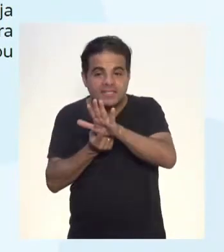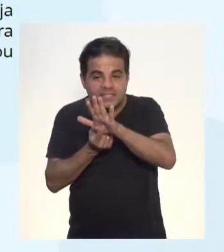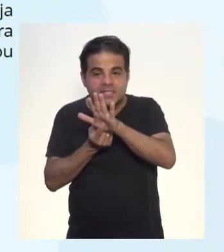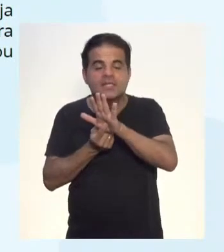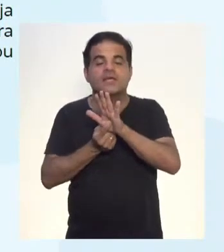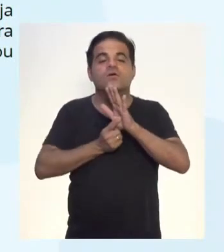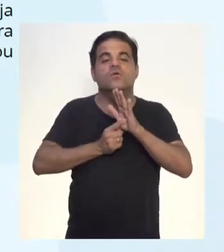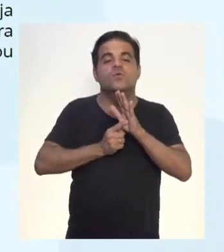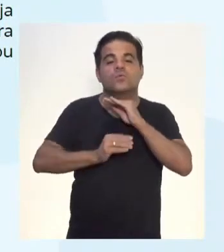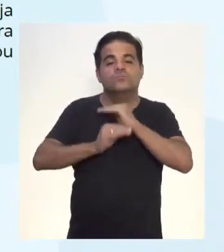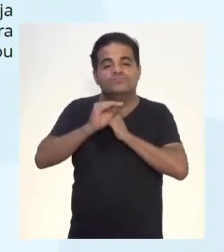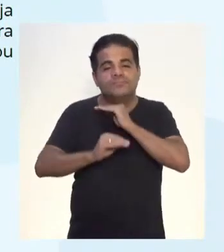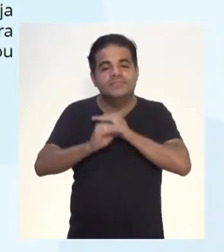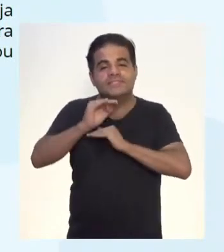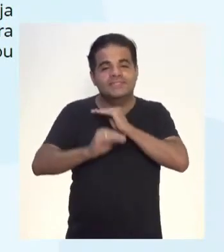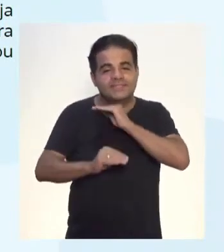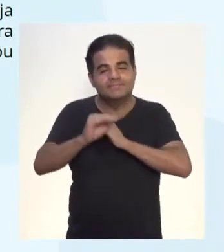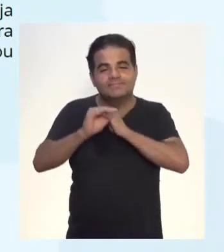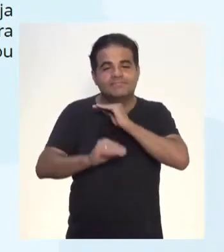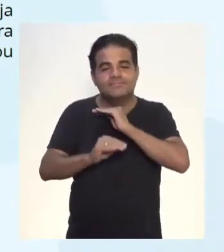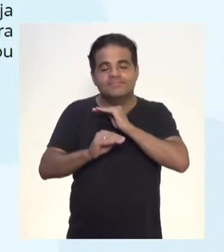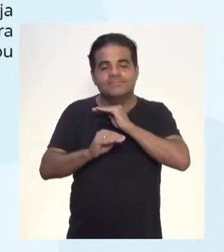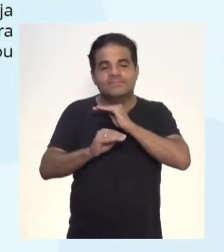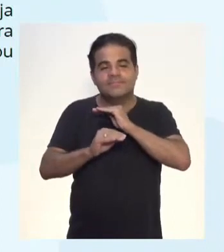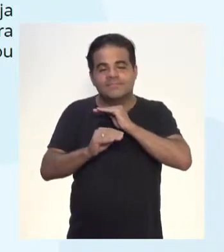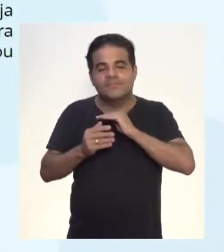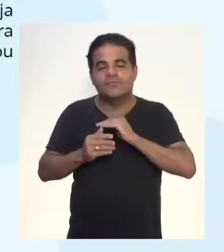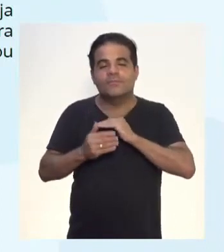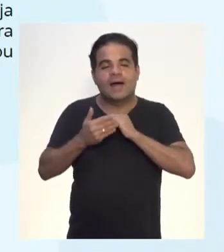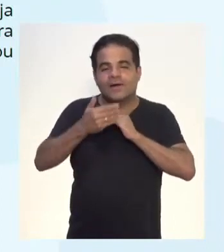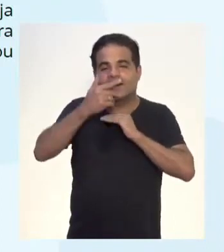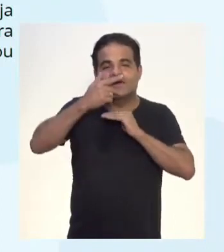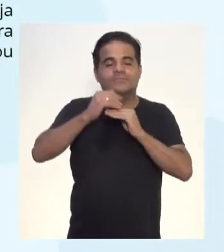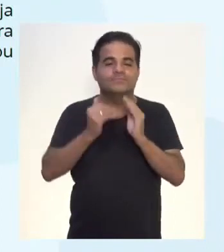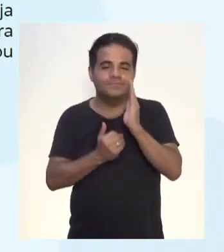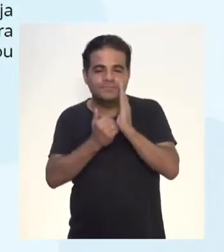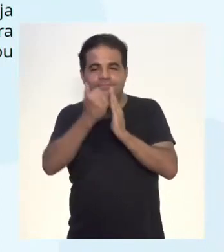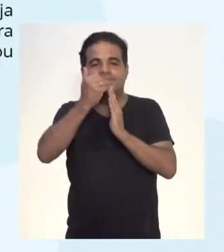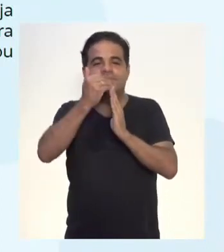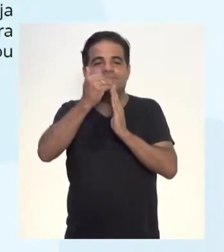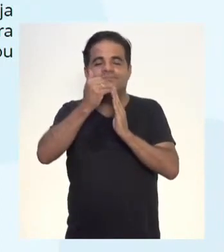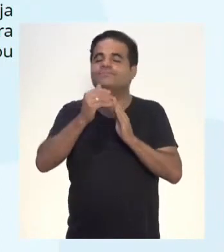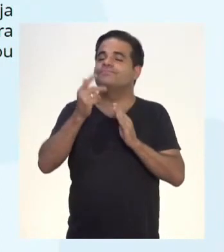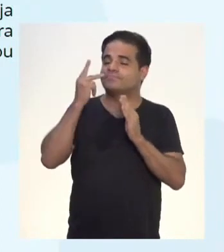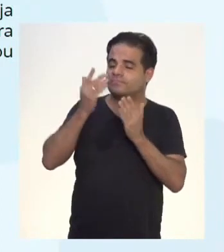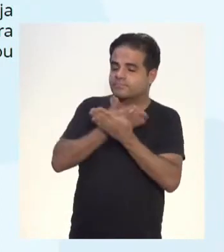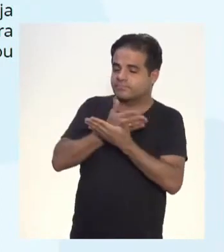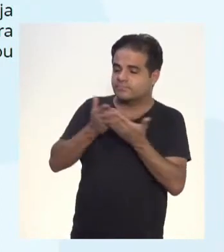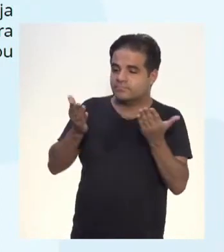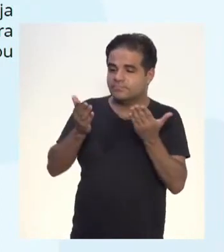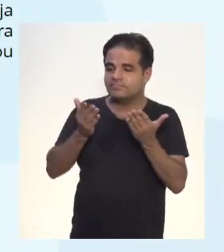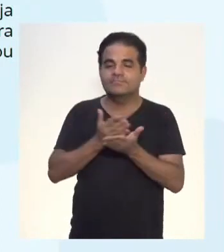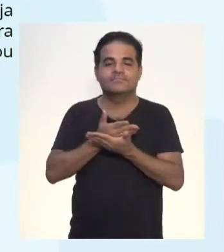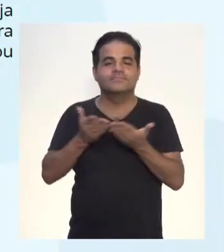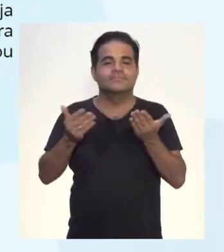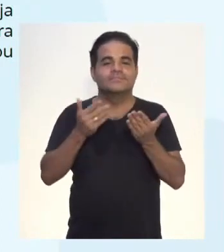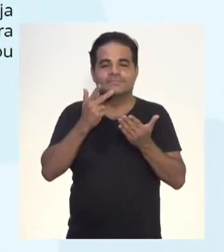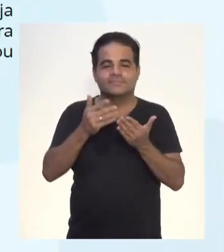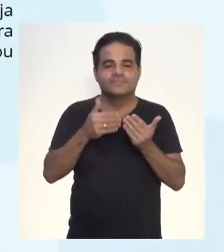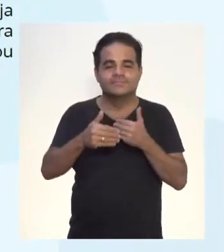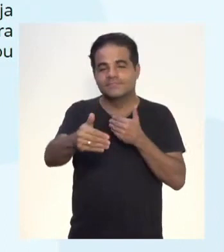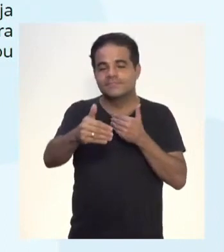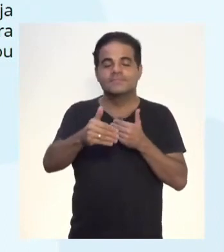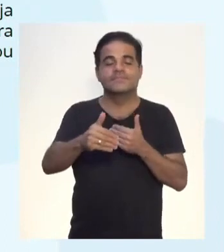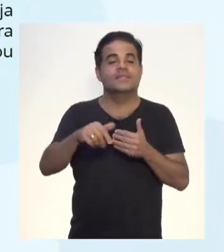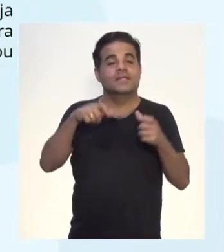índices de desigualdade, né, que vão aumentando. Né? Então, lembra que a gente tinha falado que justamente as